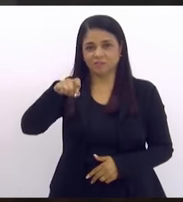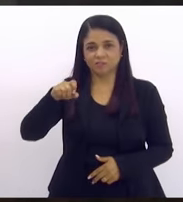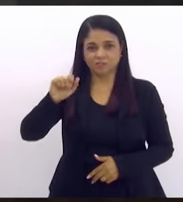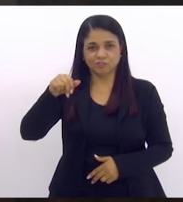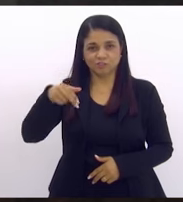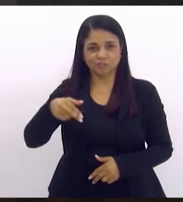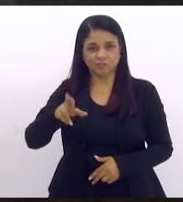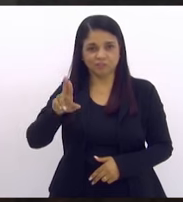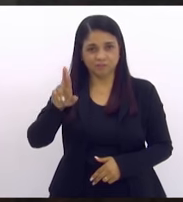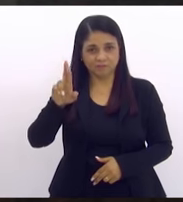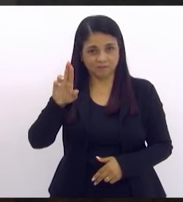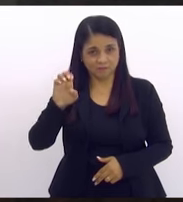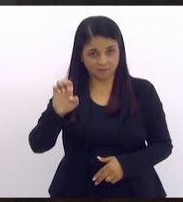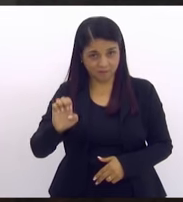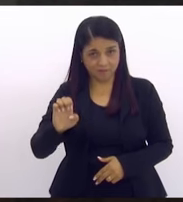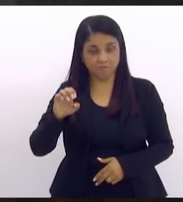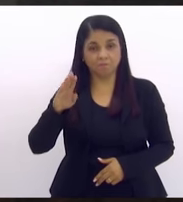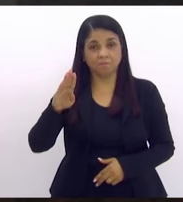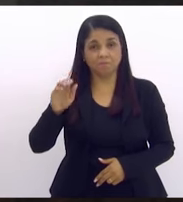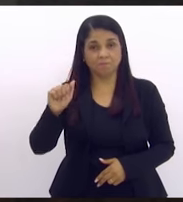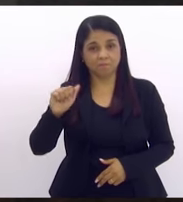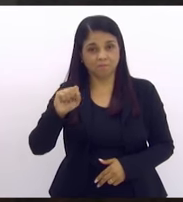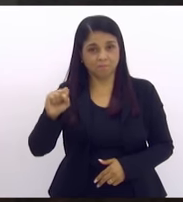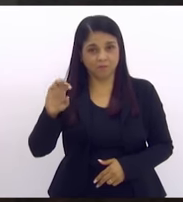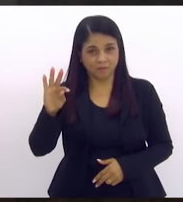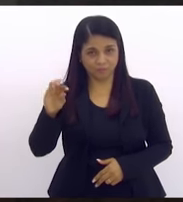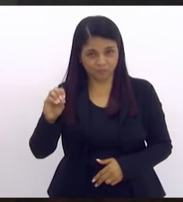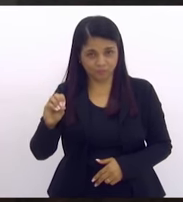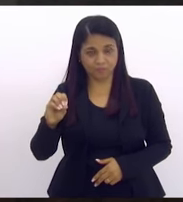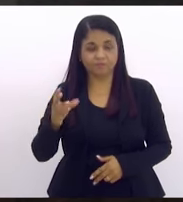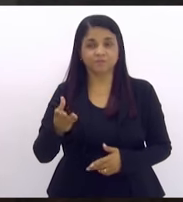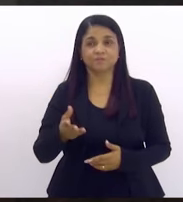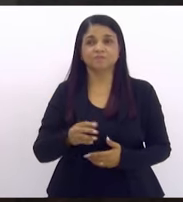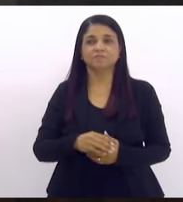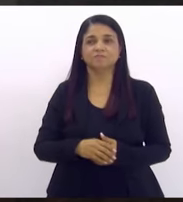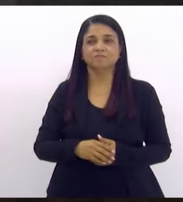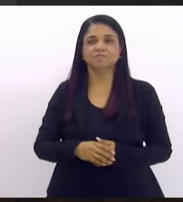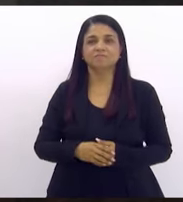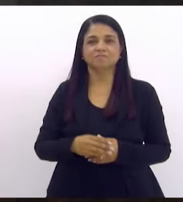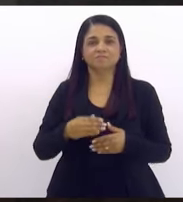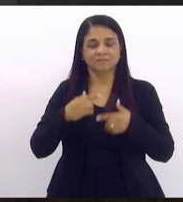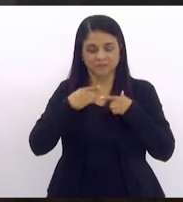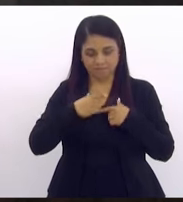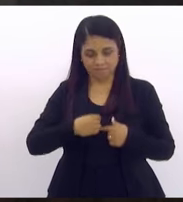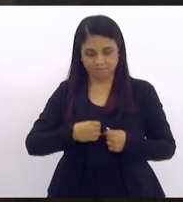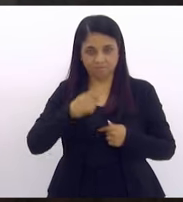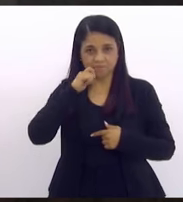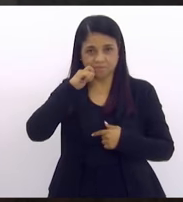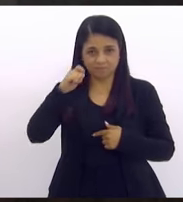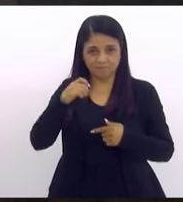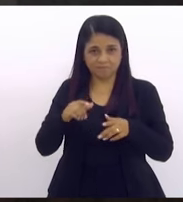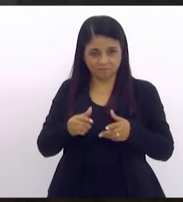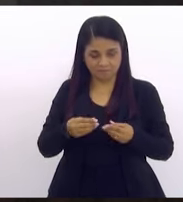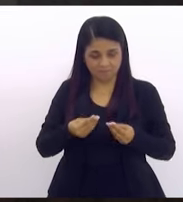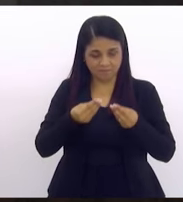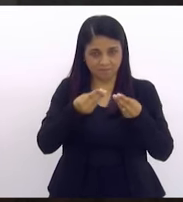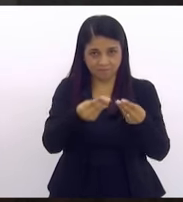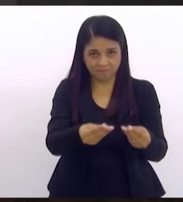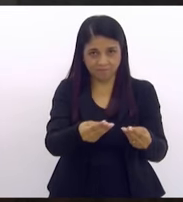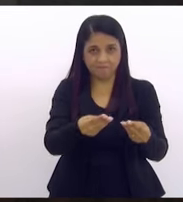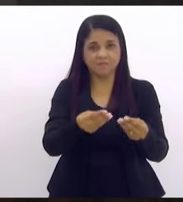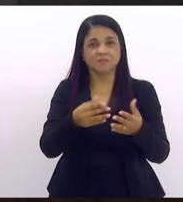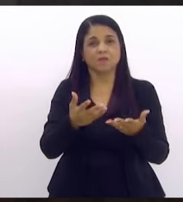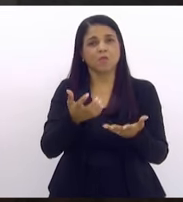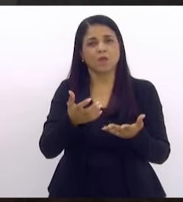Cunha ao nosso homenageado antes de passarmos ao grande momento da entrega da medalha Tiradentes eu queria